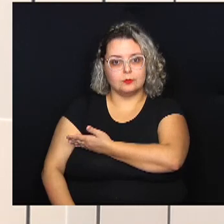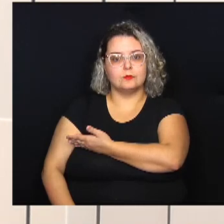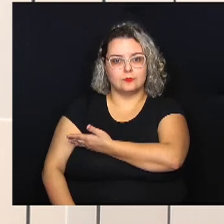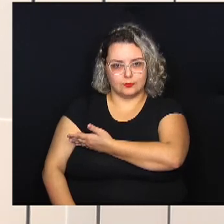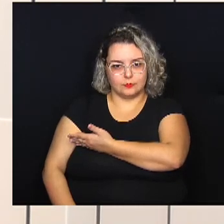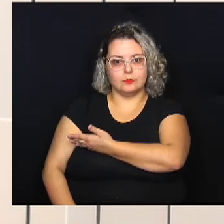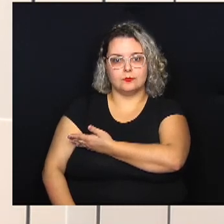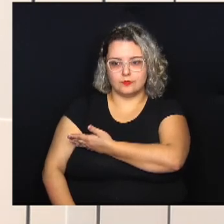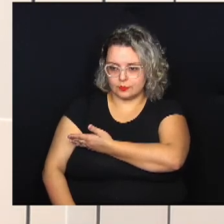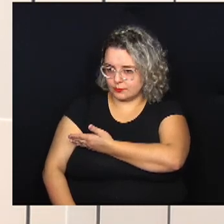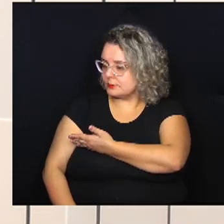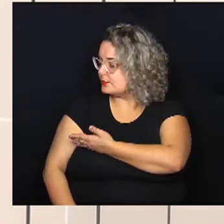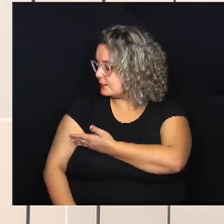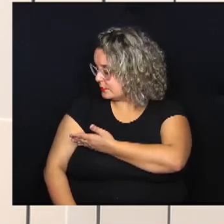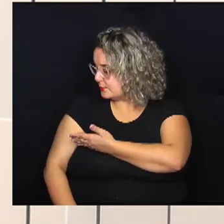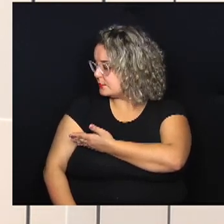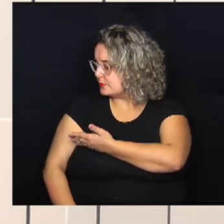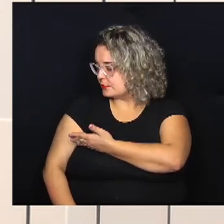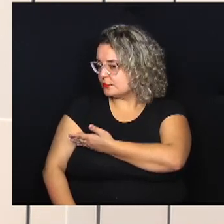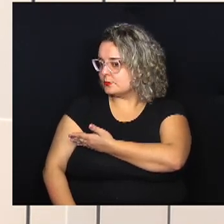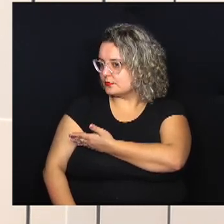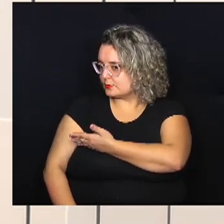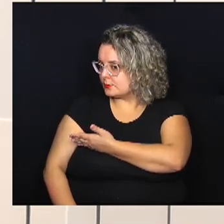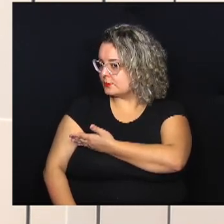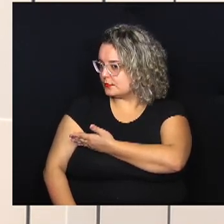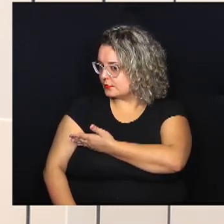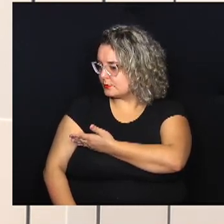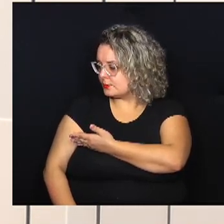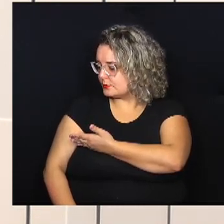6605. O telefone está aqui embaixo da sua tela,